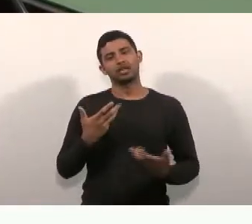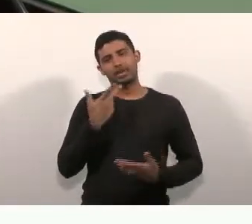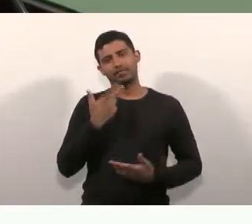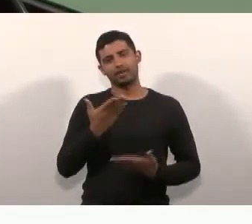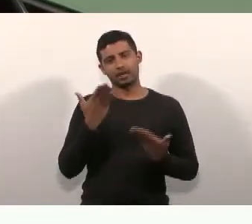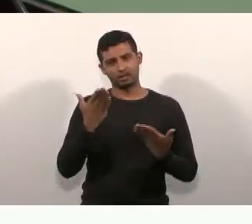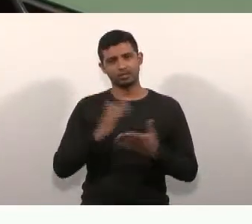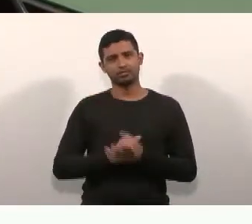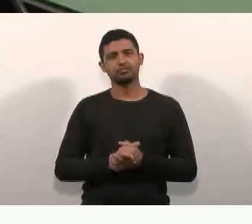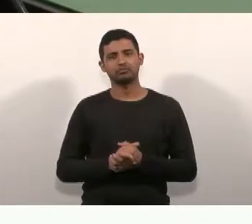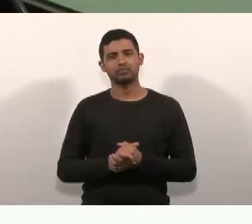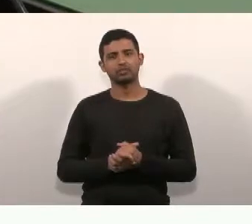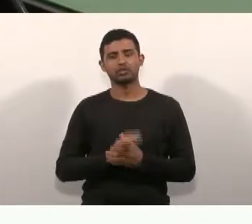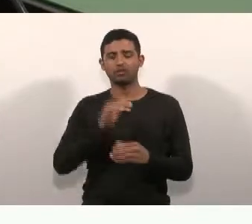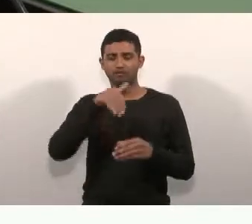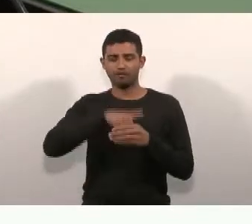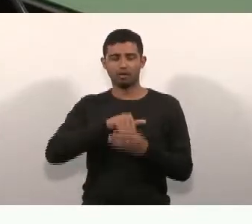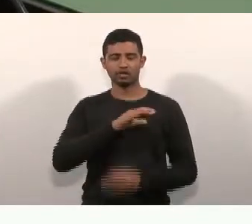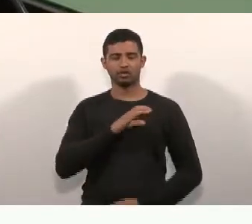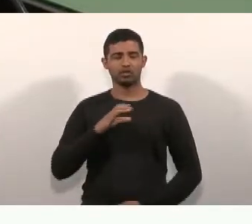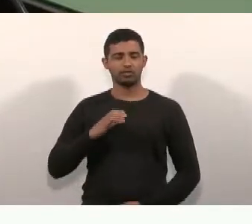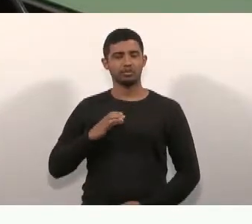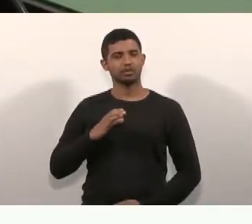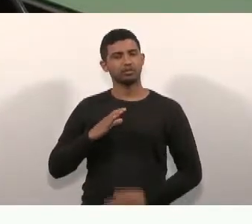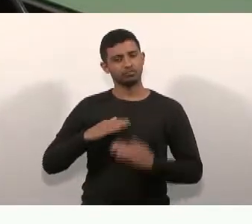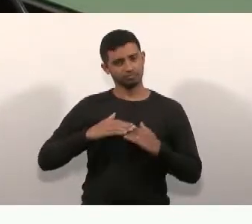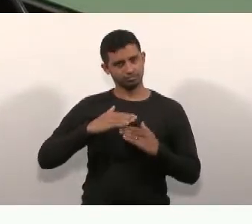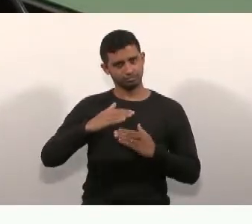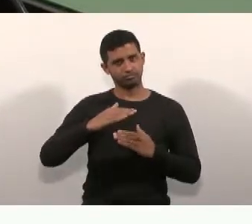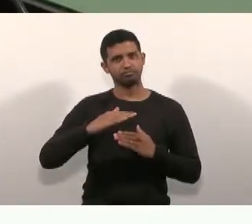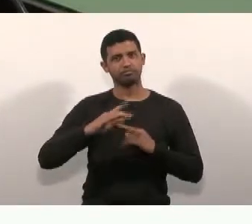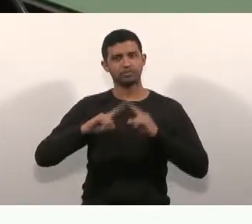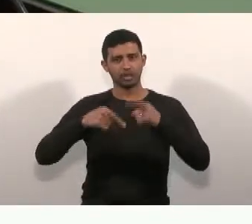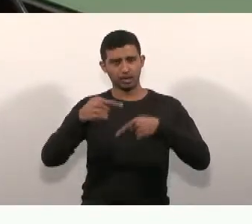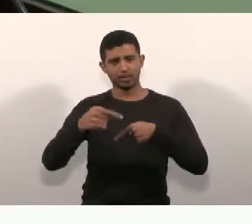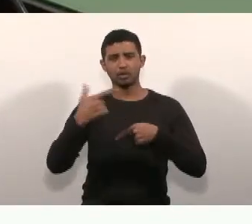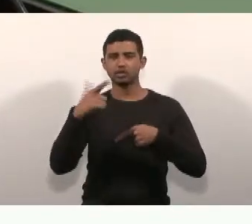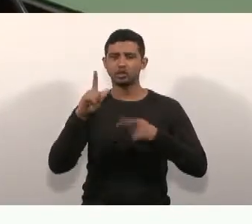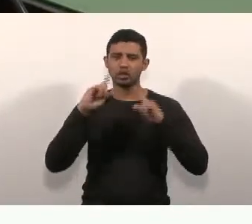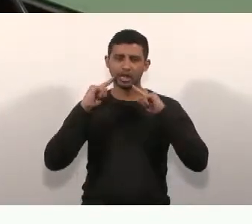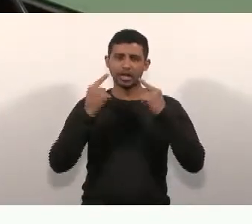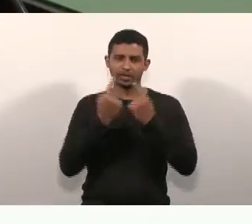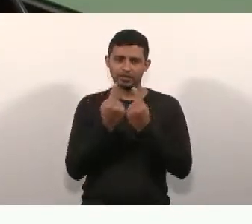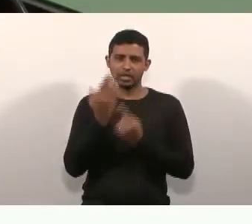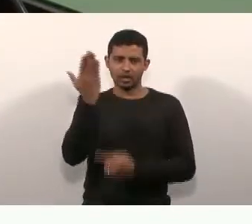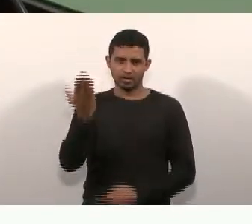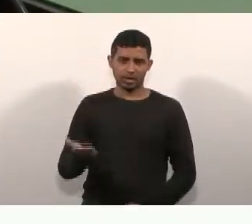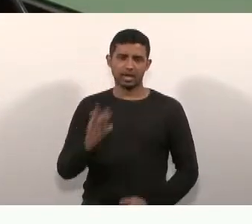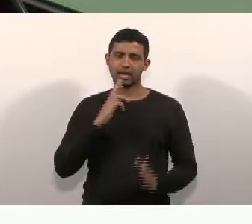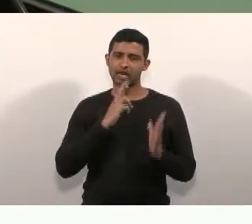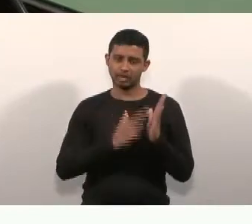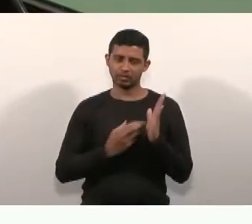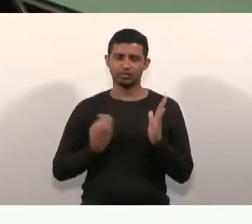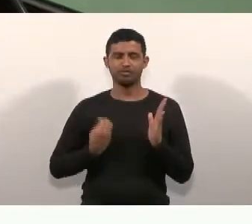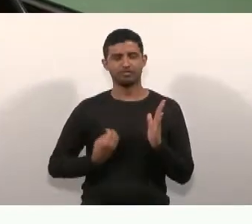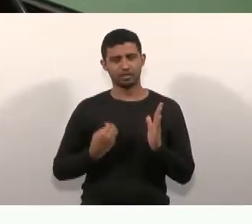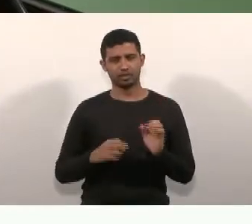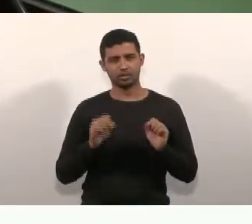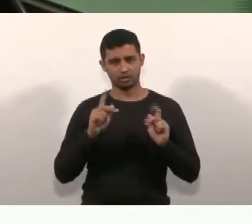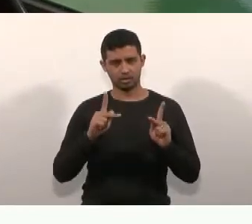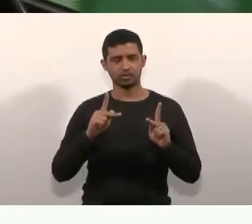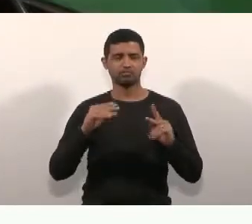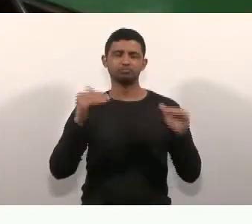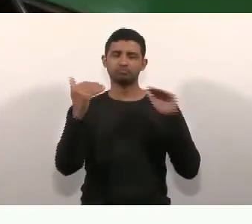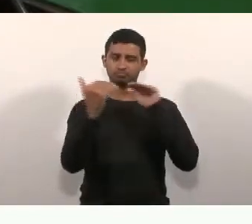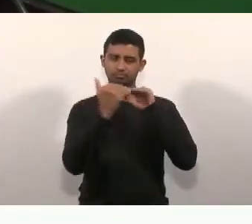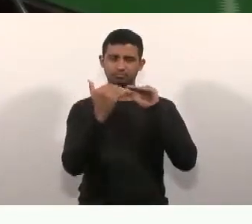vou entregar o voto à comissão, mas aí seria melhor pautar numa outra sessão em que o relator original esteja presente. De acordo. Mas